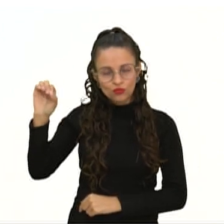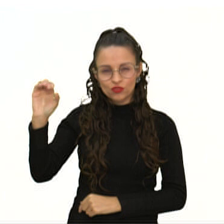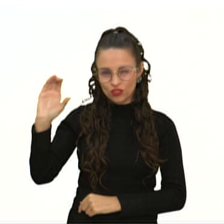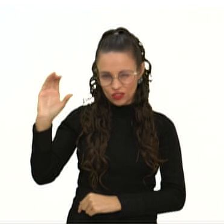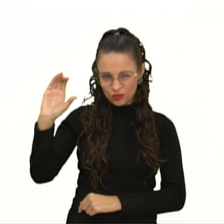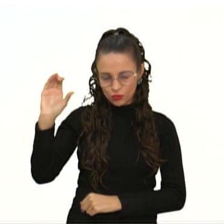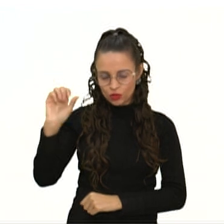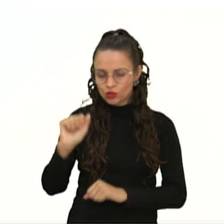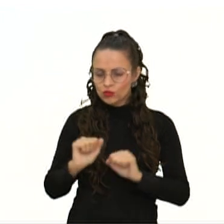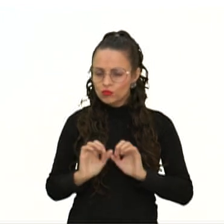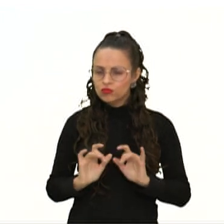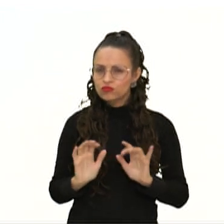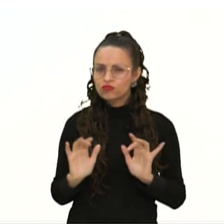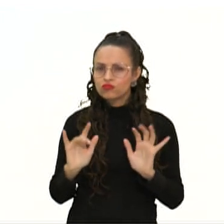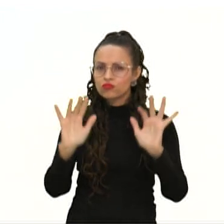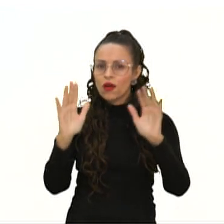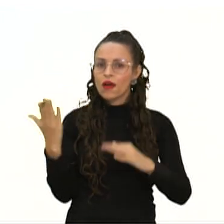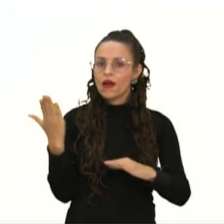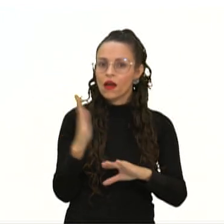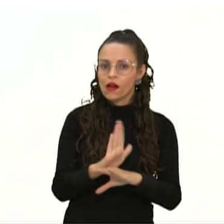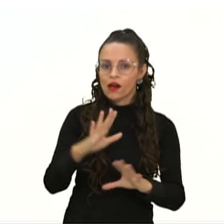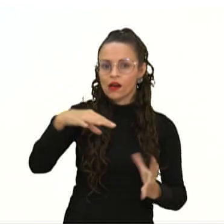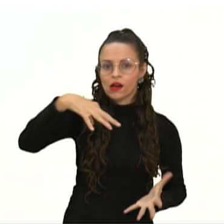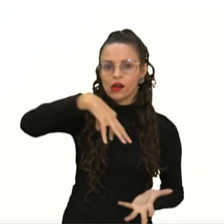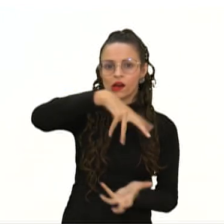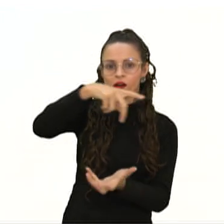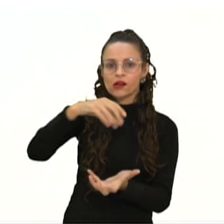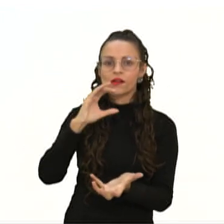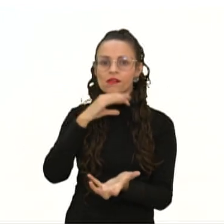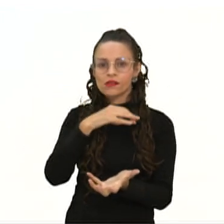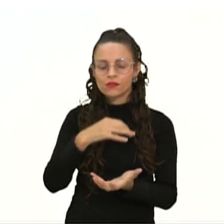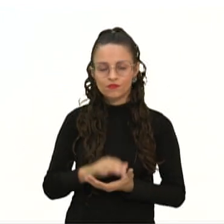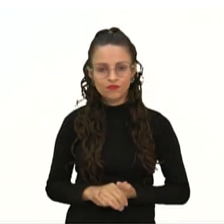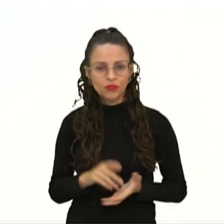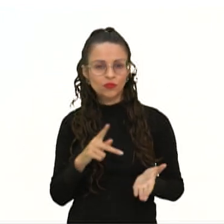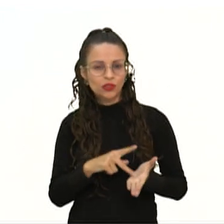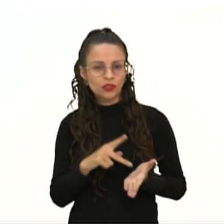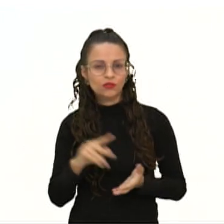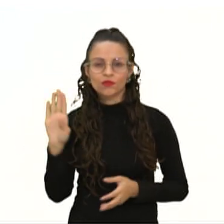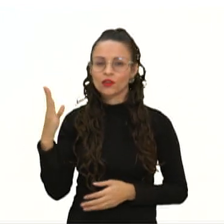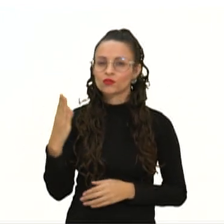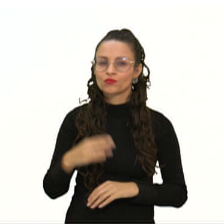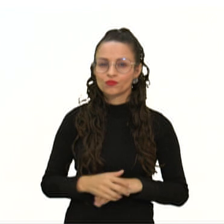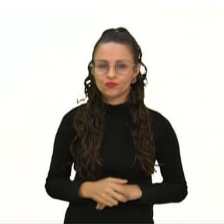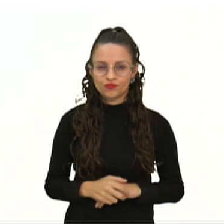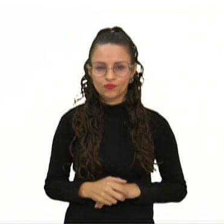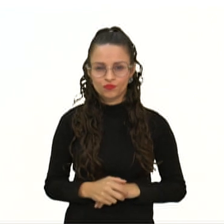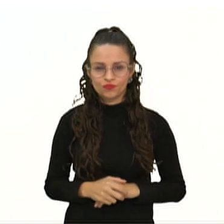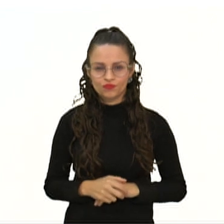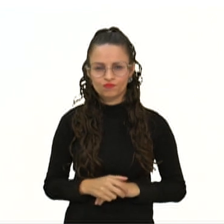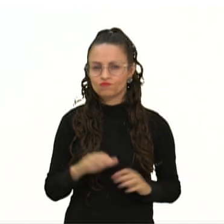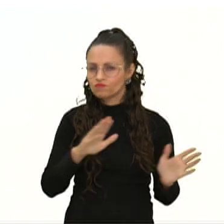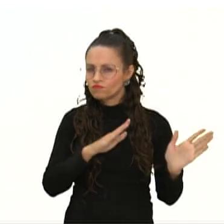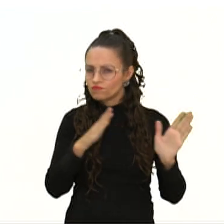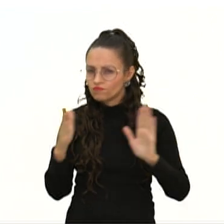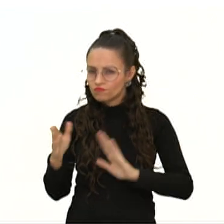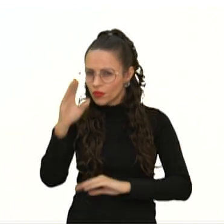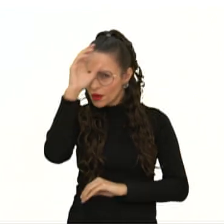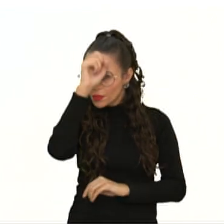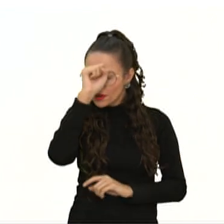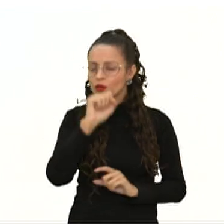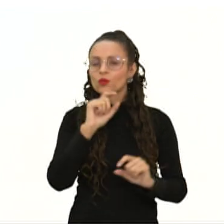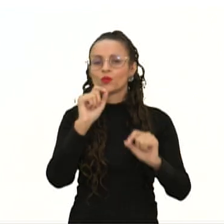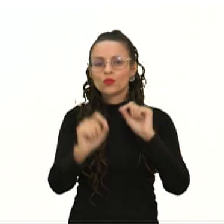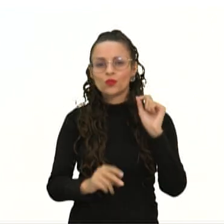dióxido de carbono, contribui para o aquecimento global. True or false? Mediante o que a gente já discutiu, a resposta